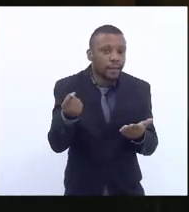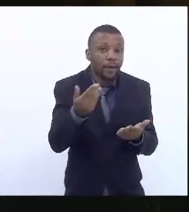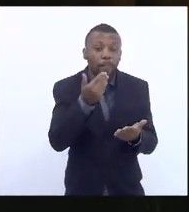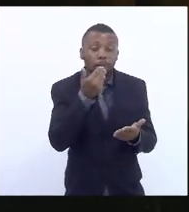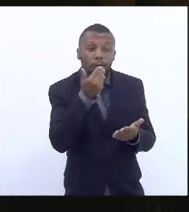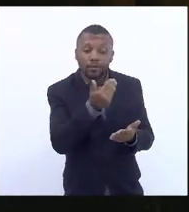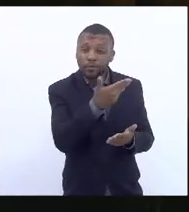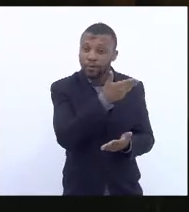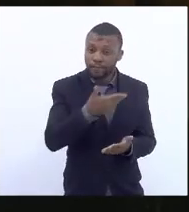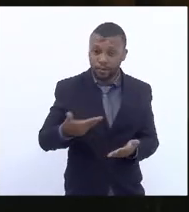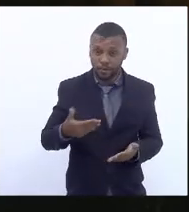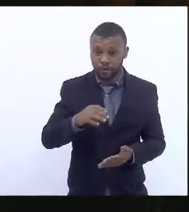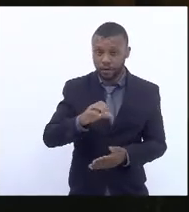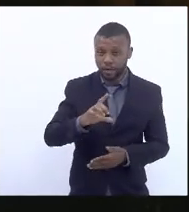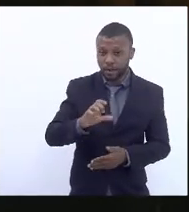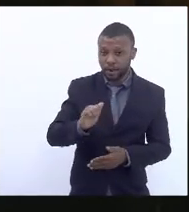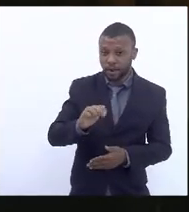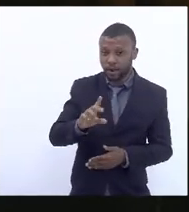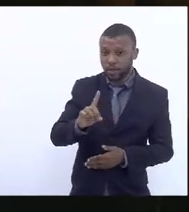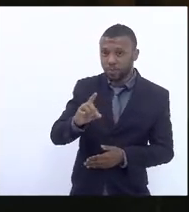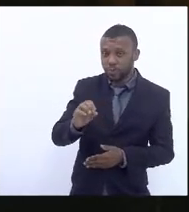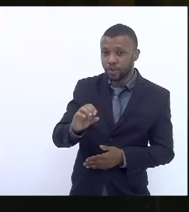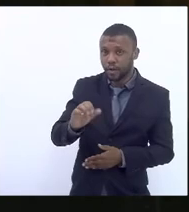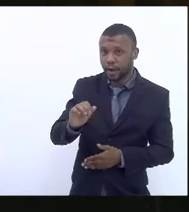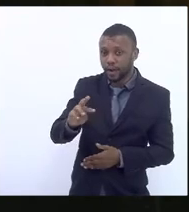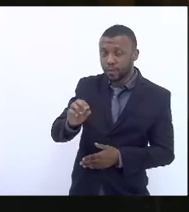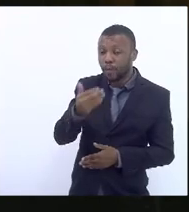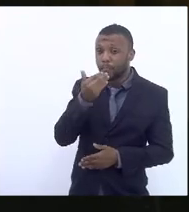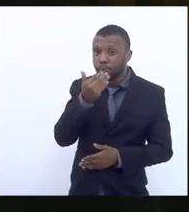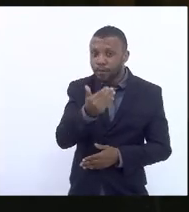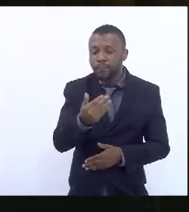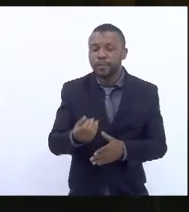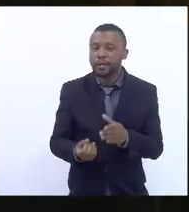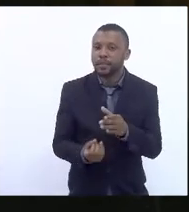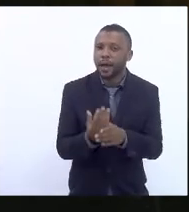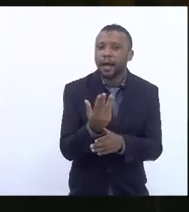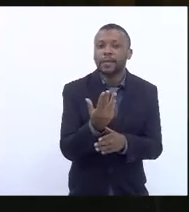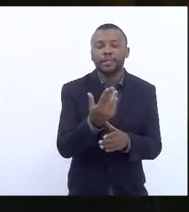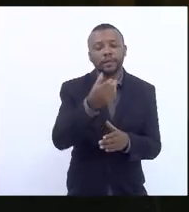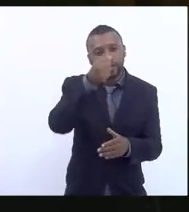que implantasse no município de Barra do Piraí